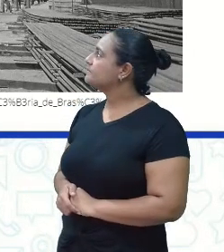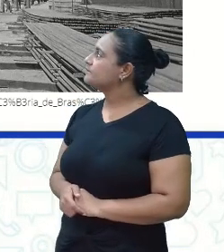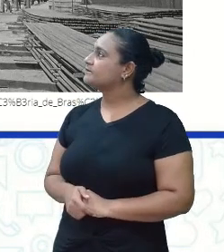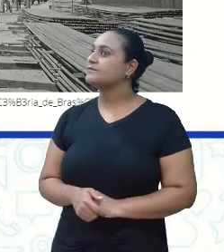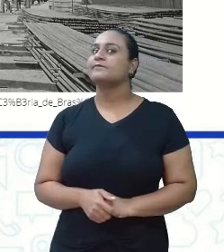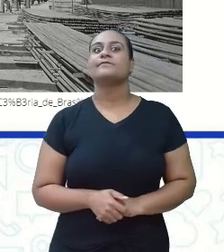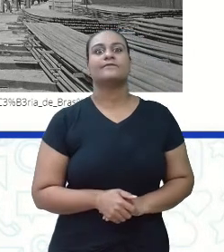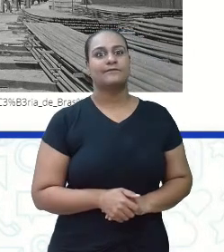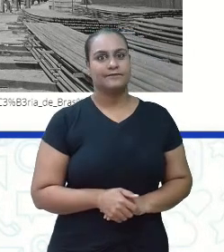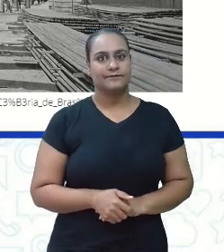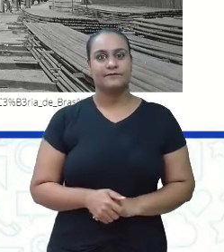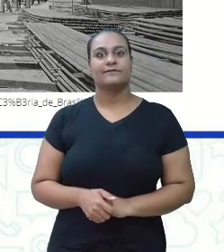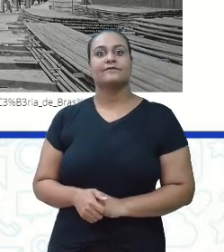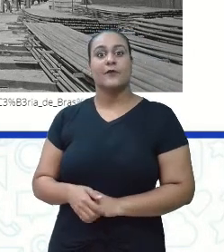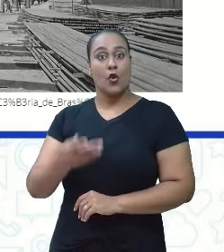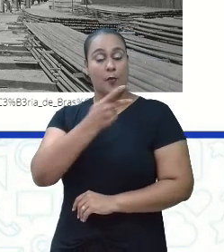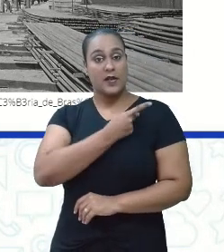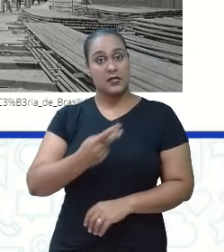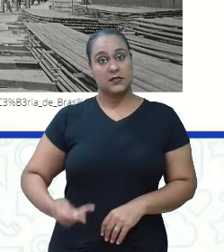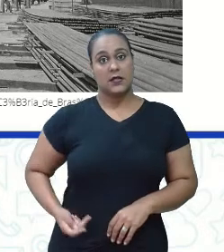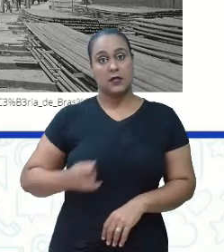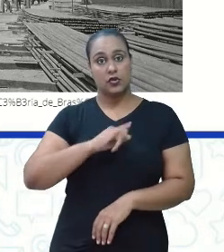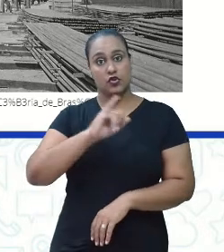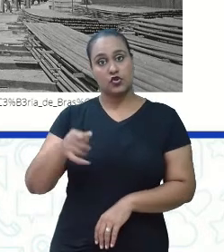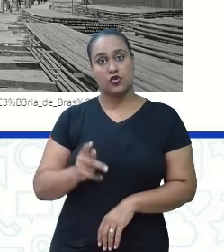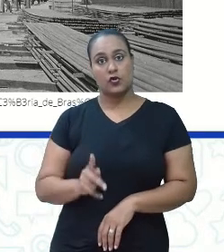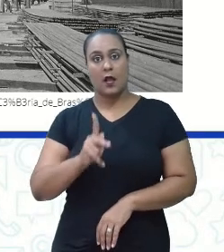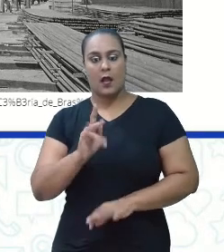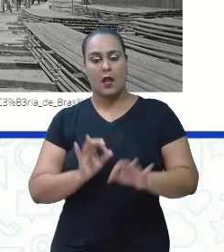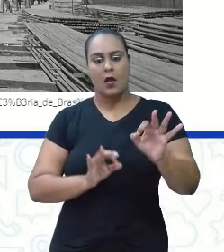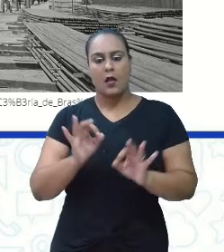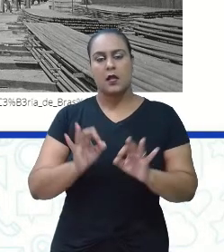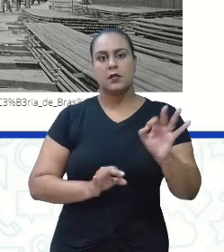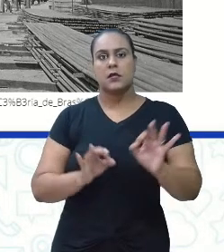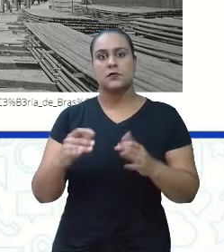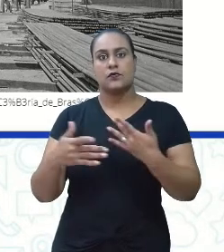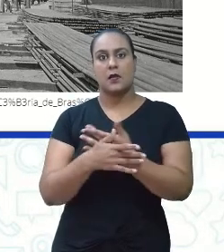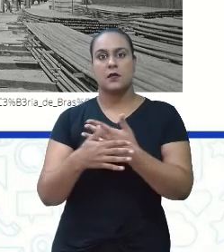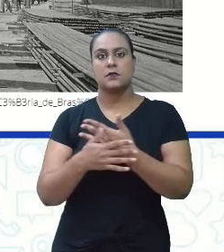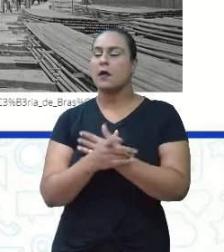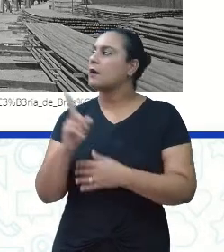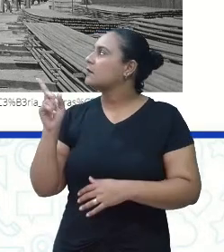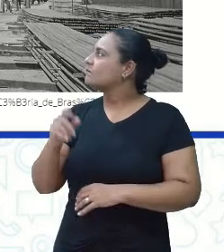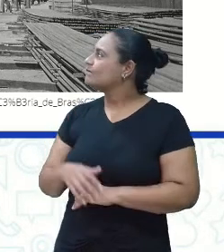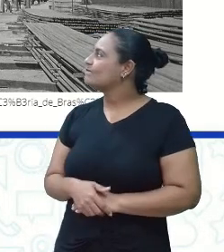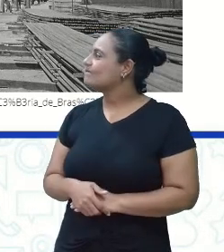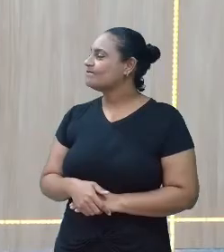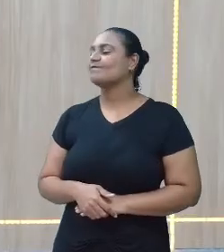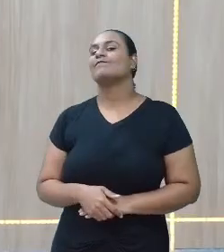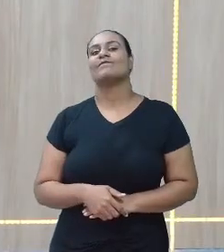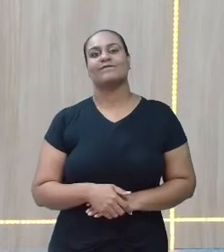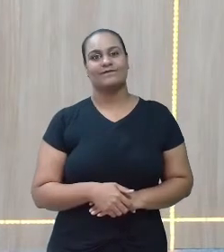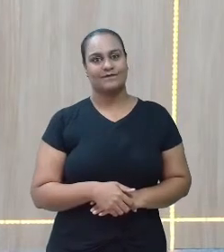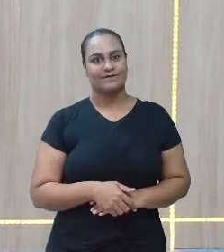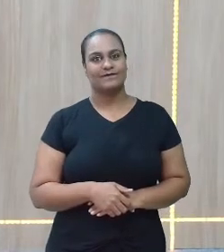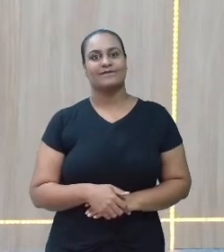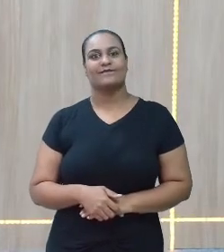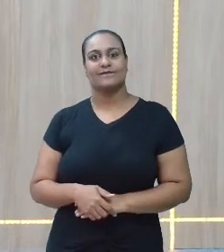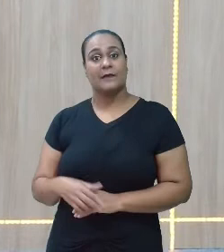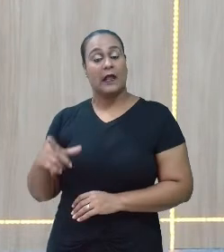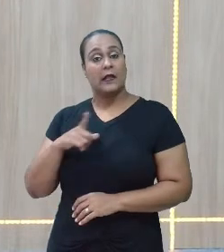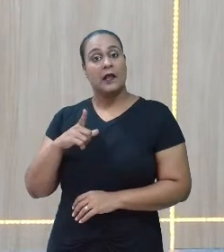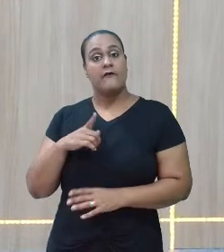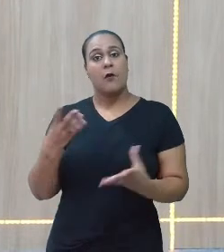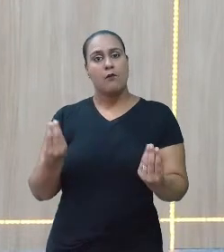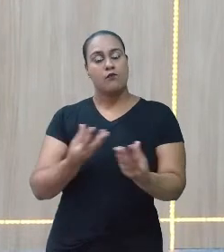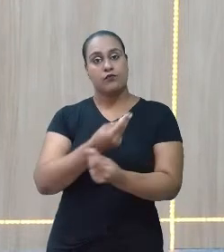de Juscelino Kubitschek, a elaboração de Brasília. E a professora Vanessa tinha até me atentado um fato, né, querida professora Vanessa? Que tiveram muitas